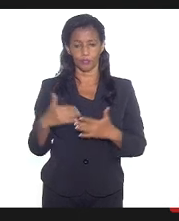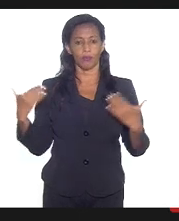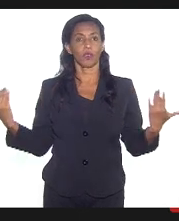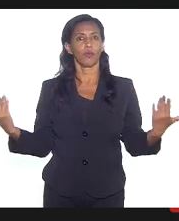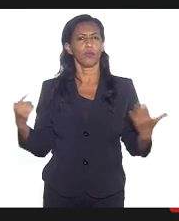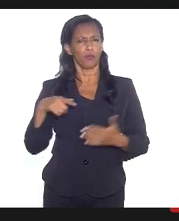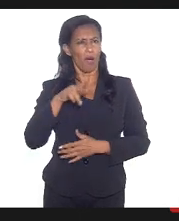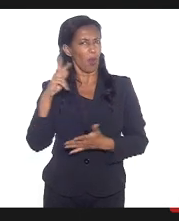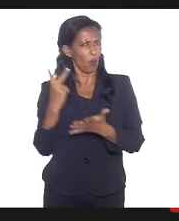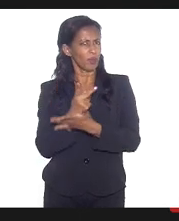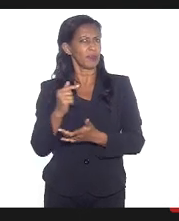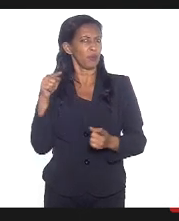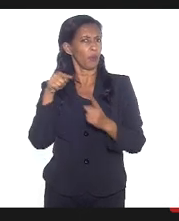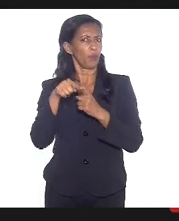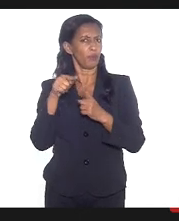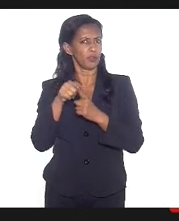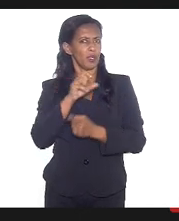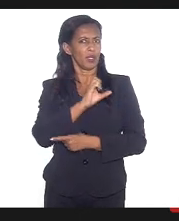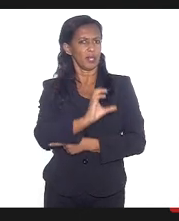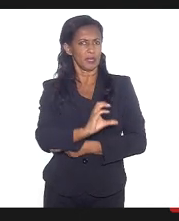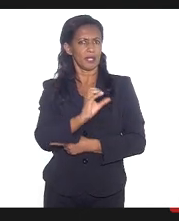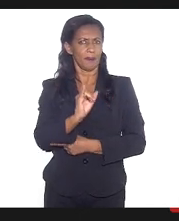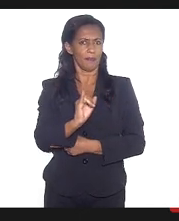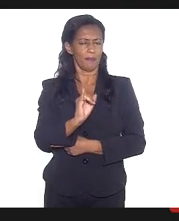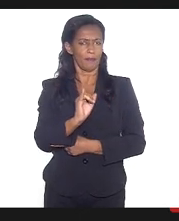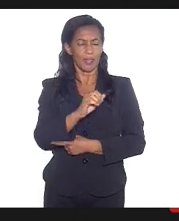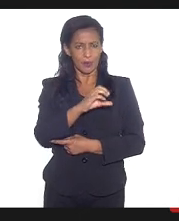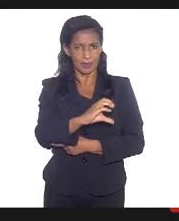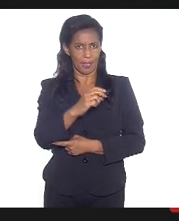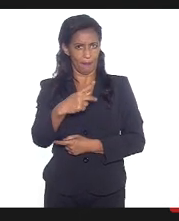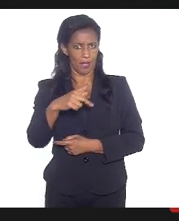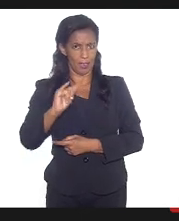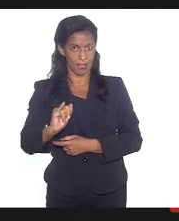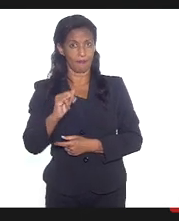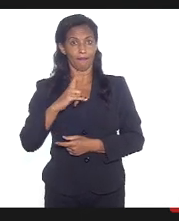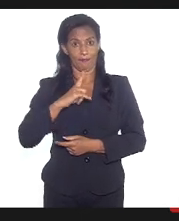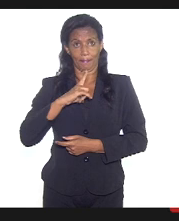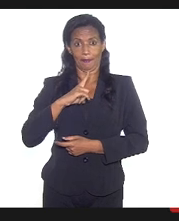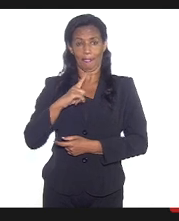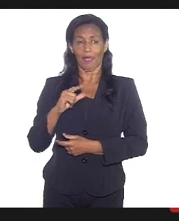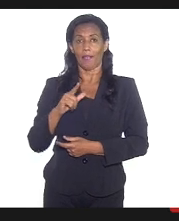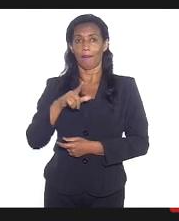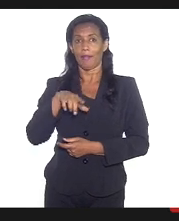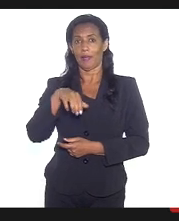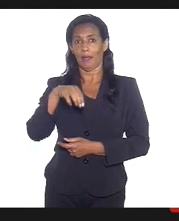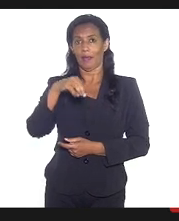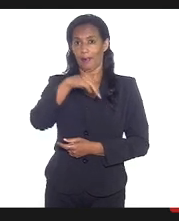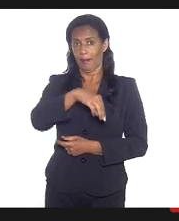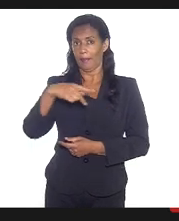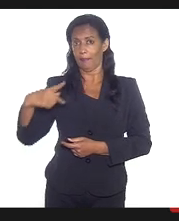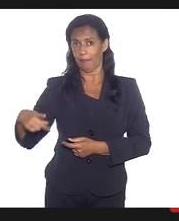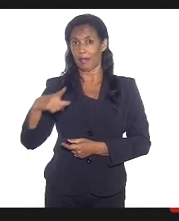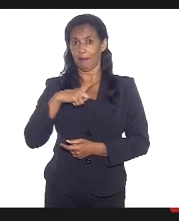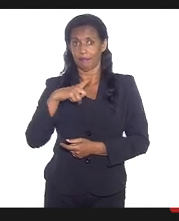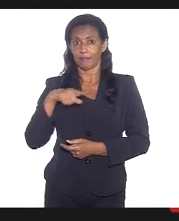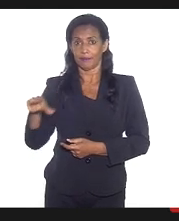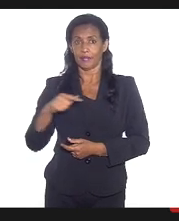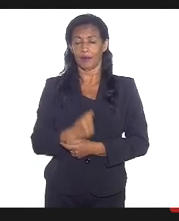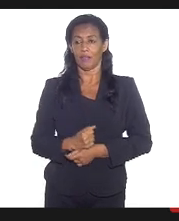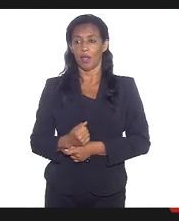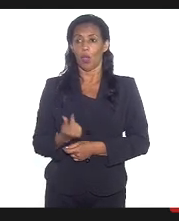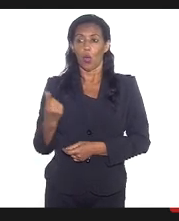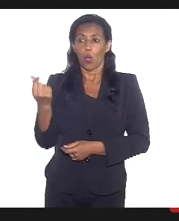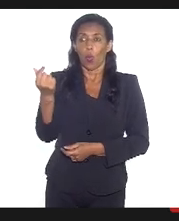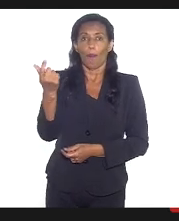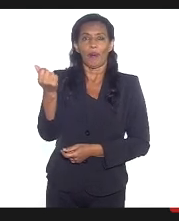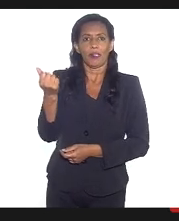CPI, houve um auto de infração lavrado pela ANP que descaracterizou, vamos dizer assim, o preço